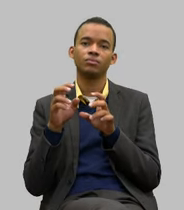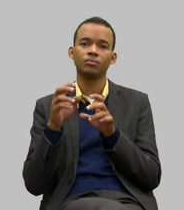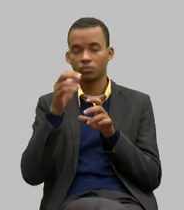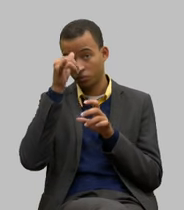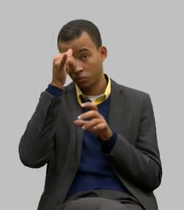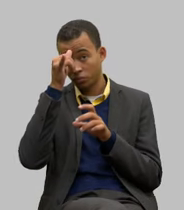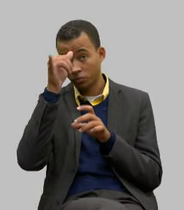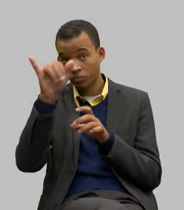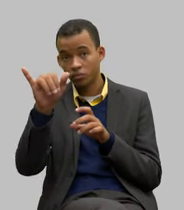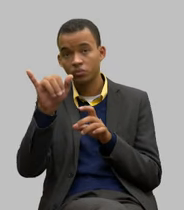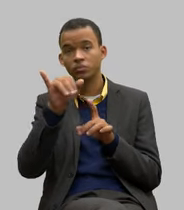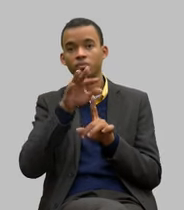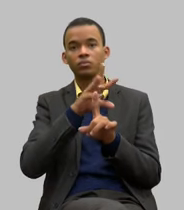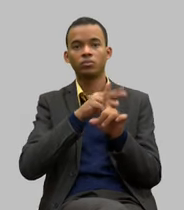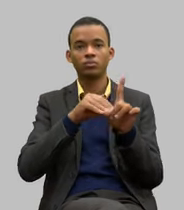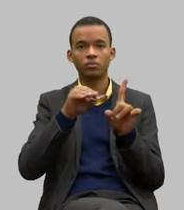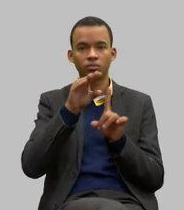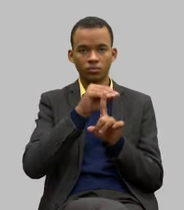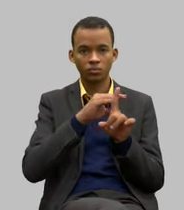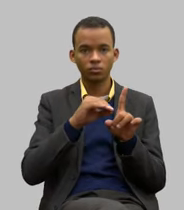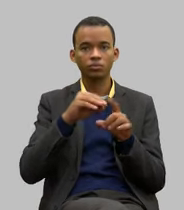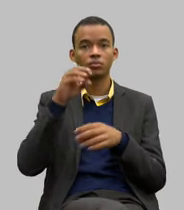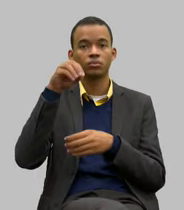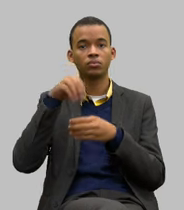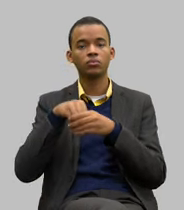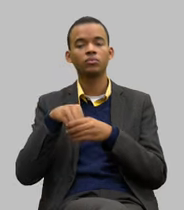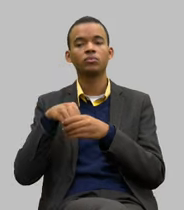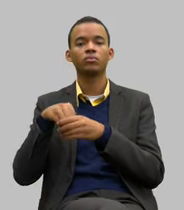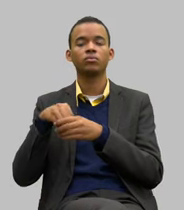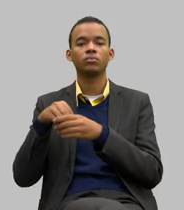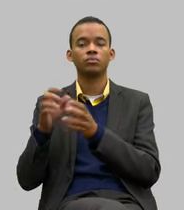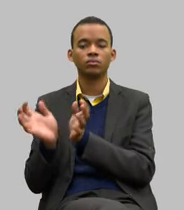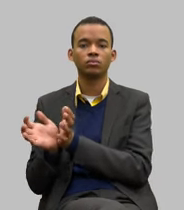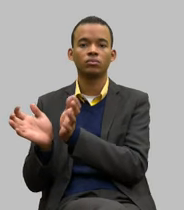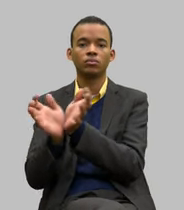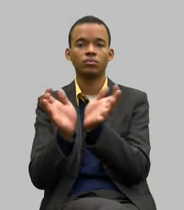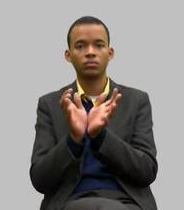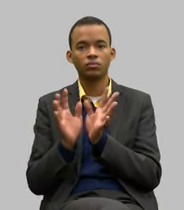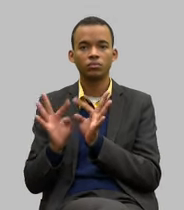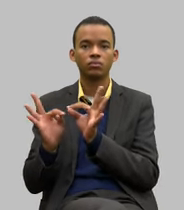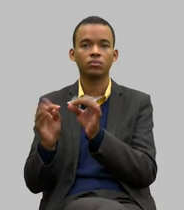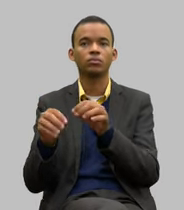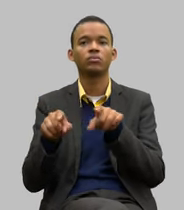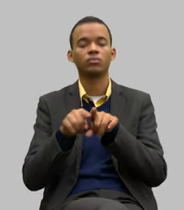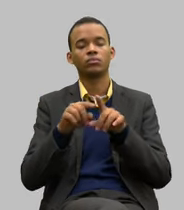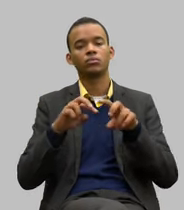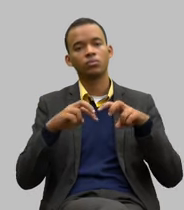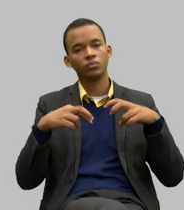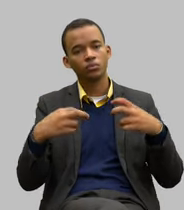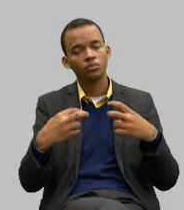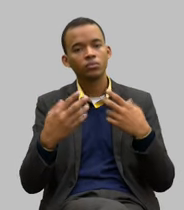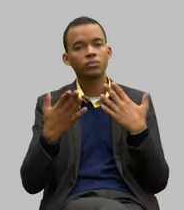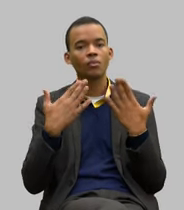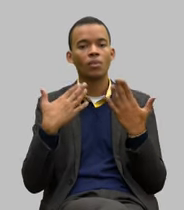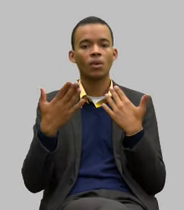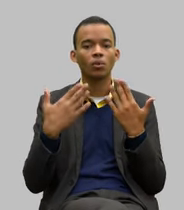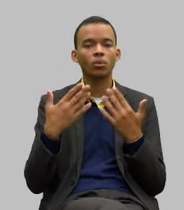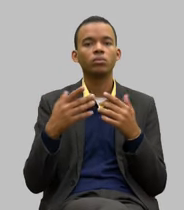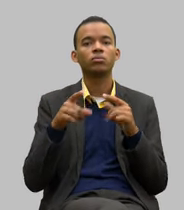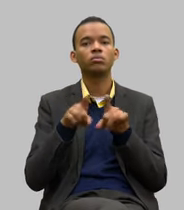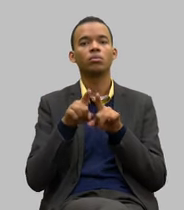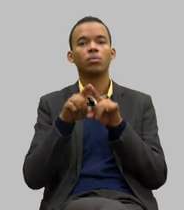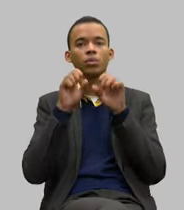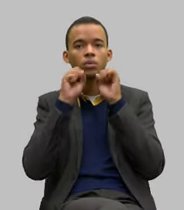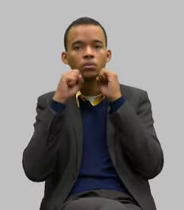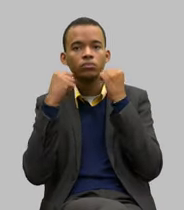ao assédio moral voltado aí para todas as unidades e rodas de conversa também sobre o assédio moral realização de primeiro seminário de saúde mental e